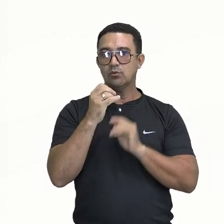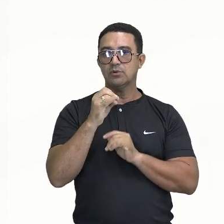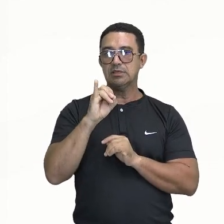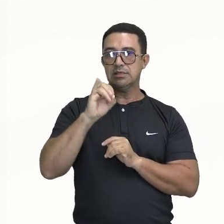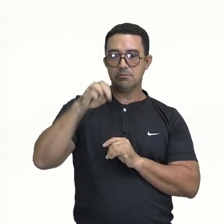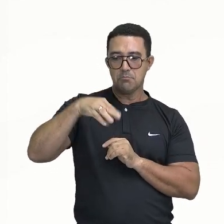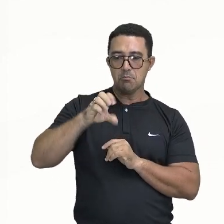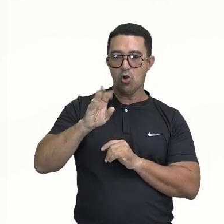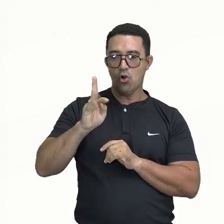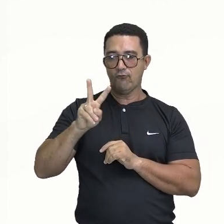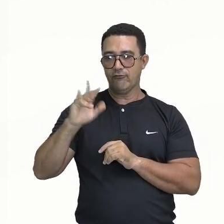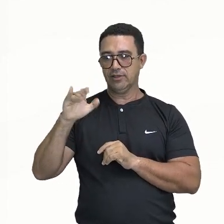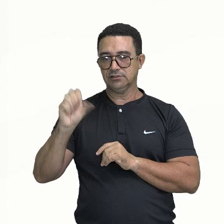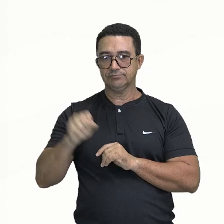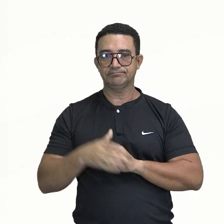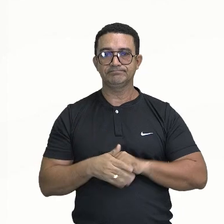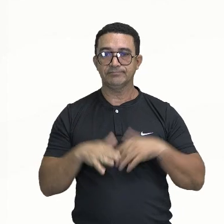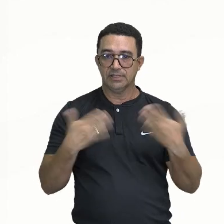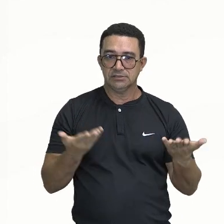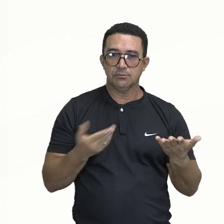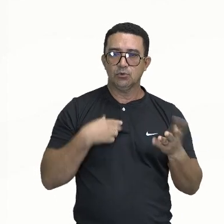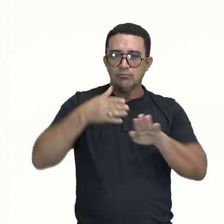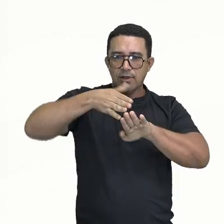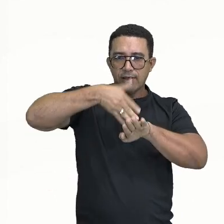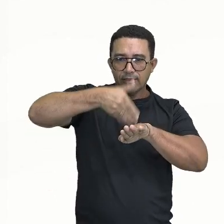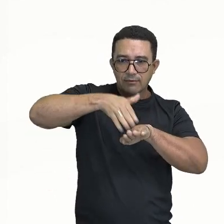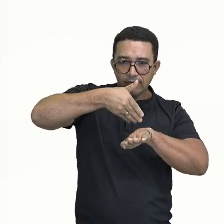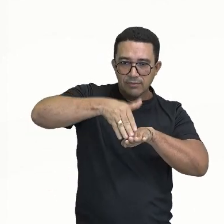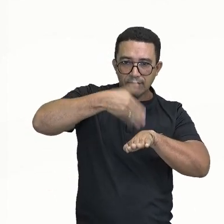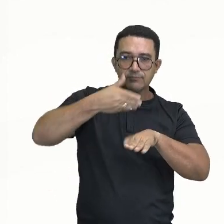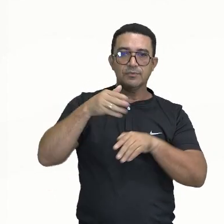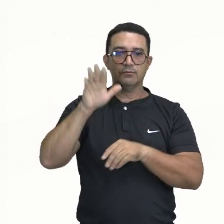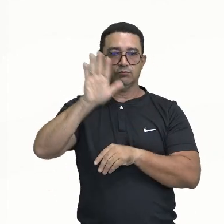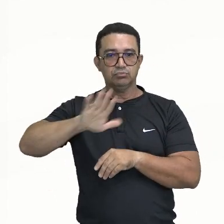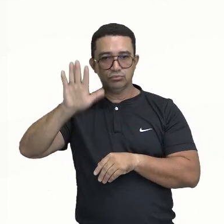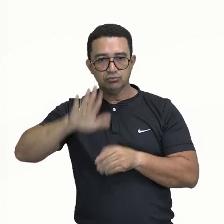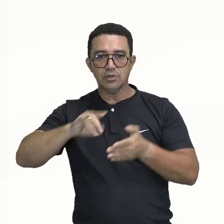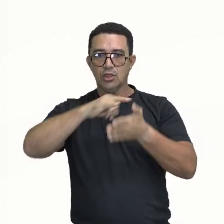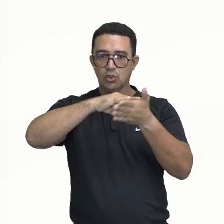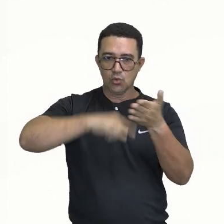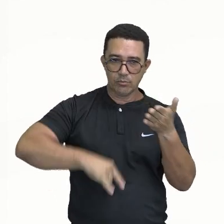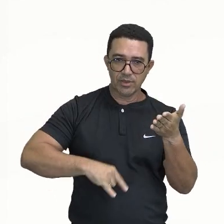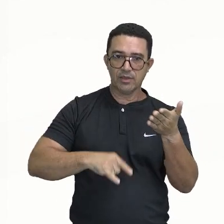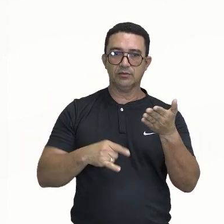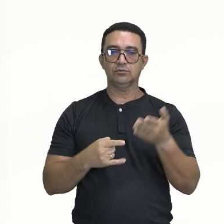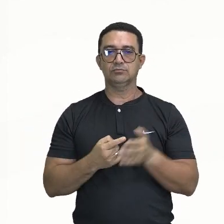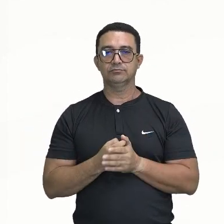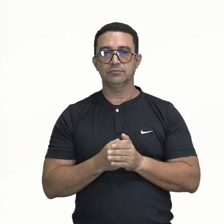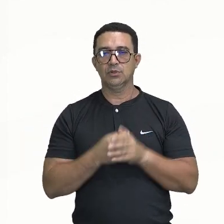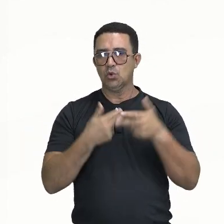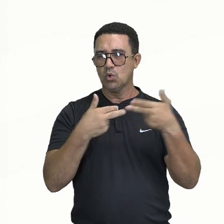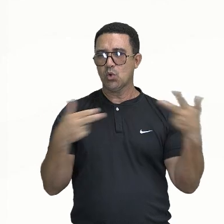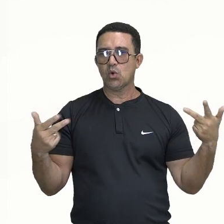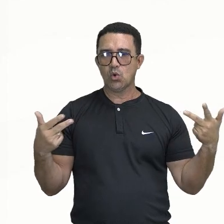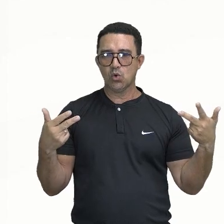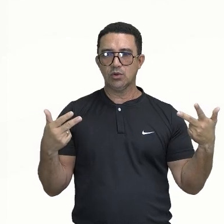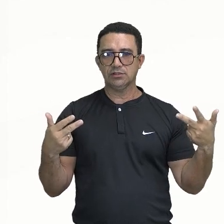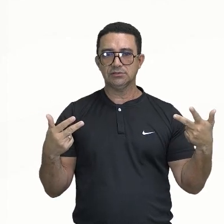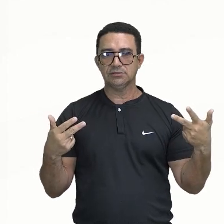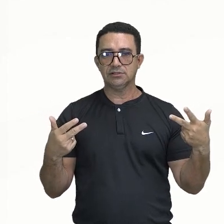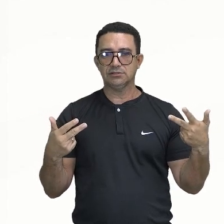móveis, são as coleções arqueológicas, acervos, documentos, coisas que vão